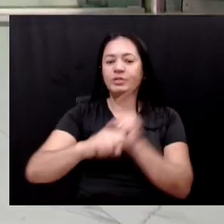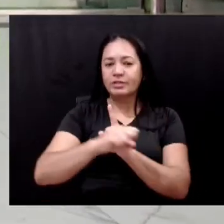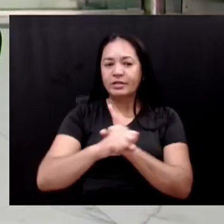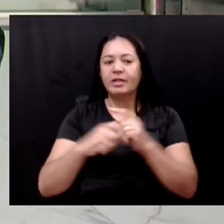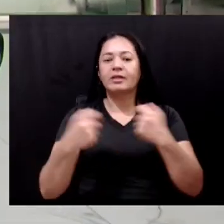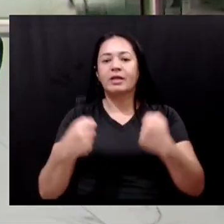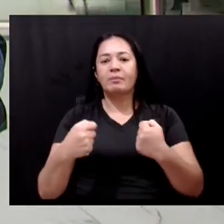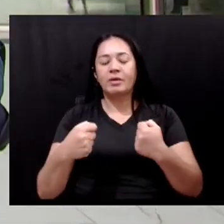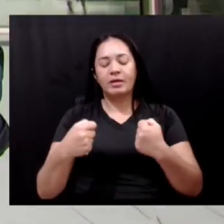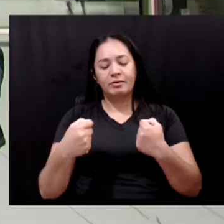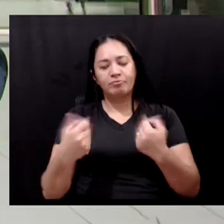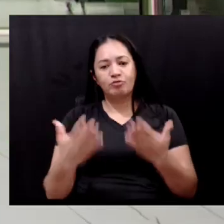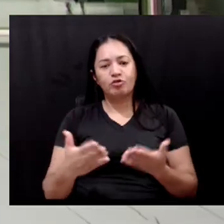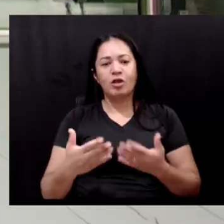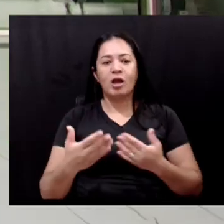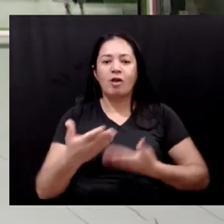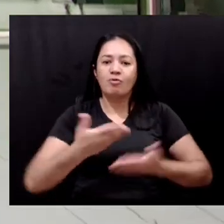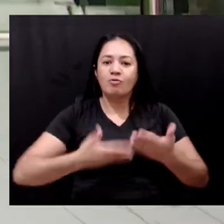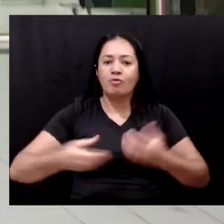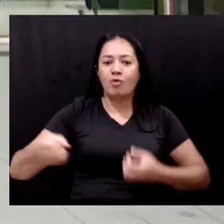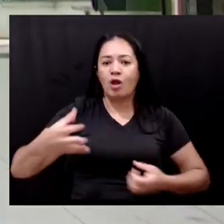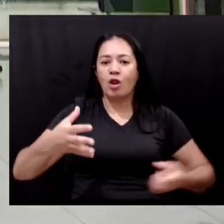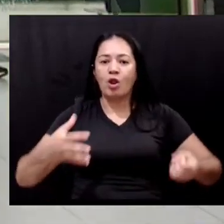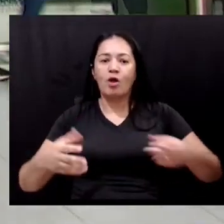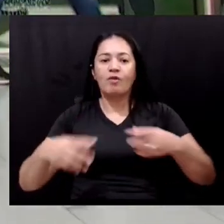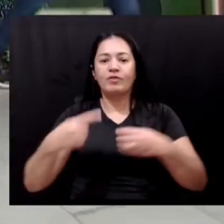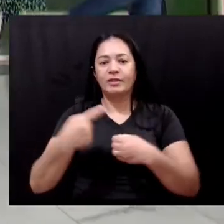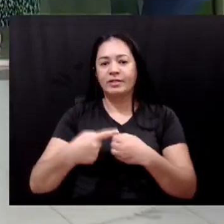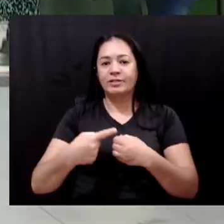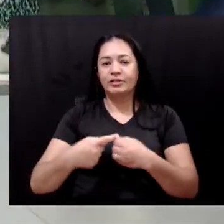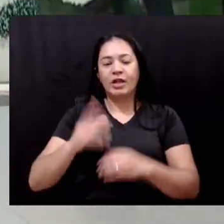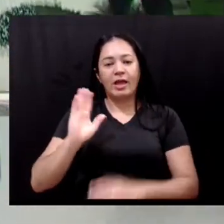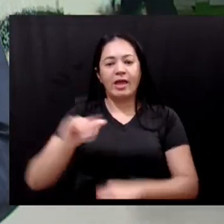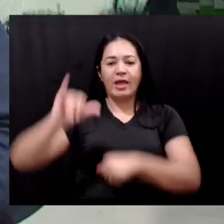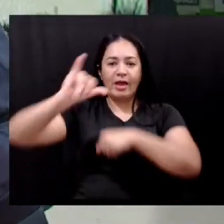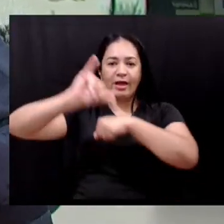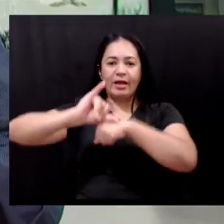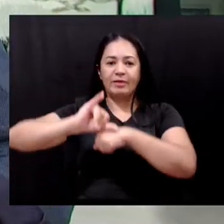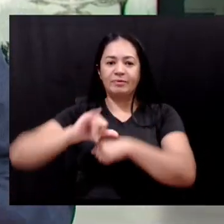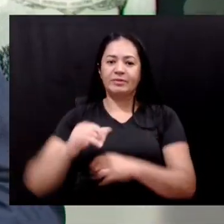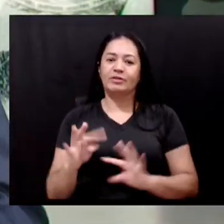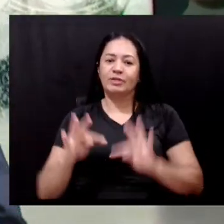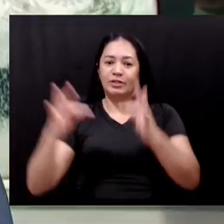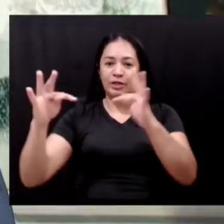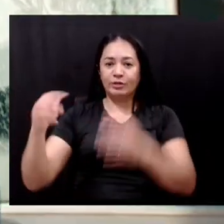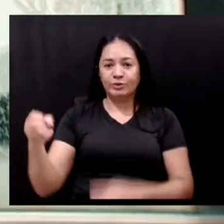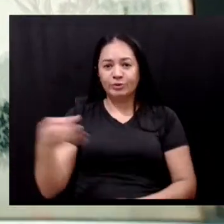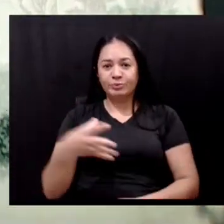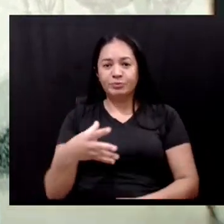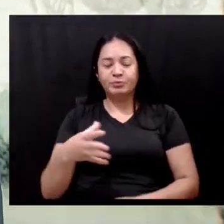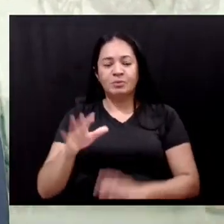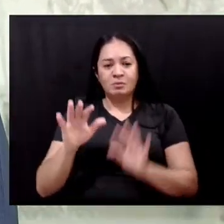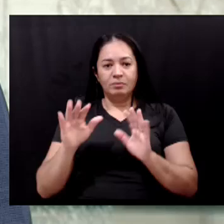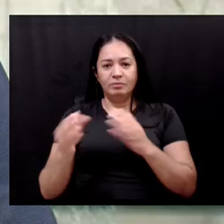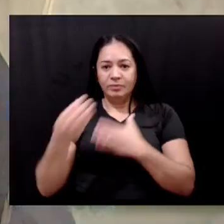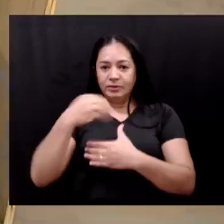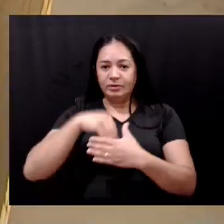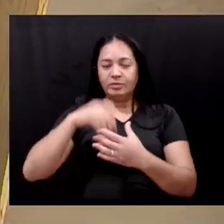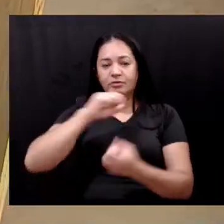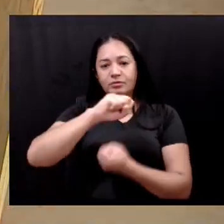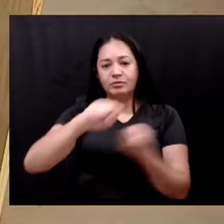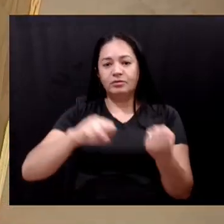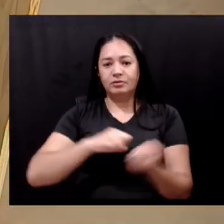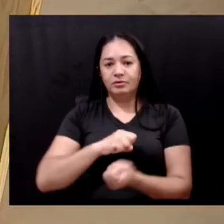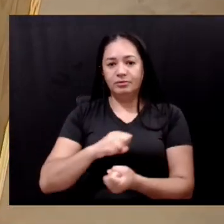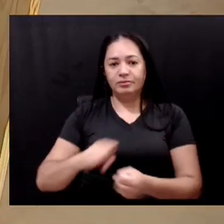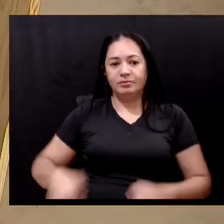E a nossa cidade é a capital nacional da inovação e tecnologia. E isso dentro da sustentabilidade. Eu acho que é isso que